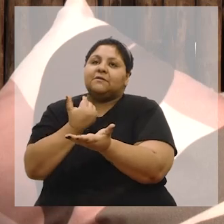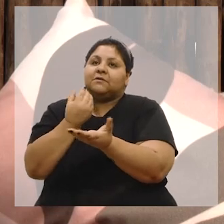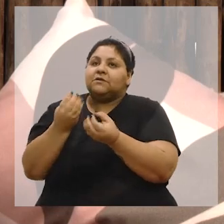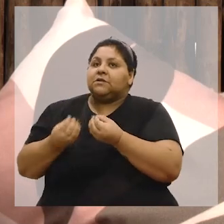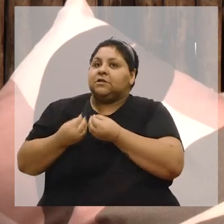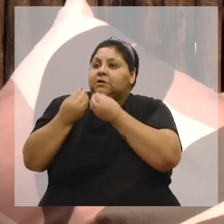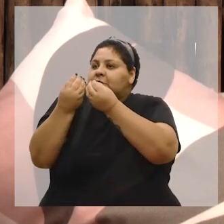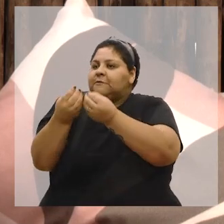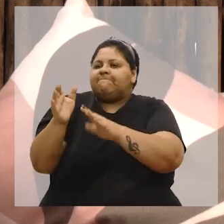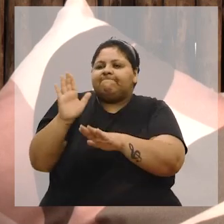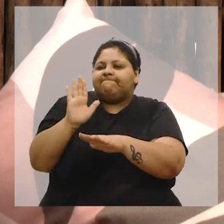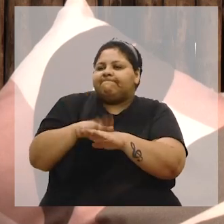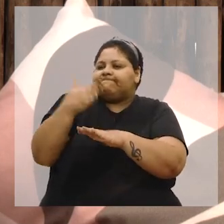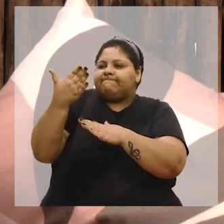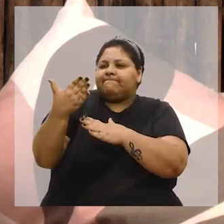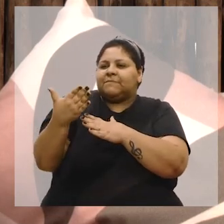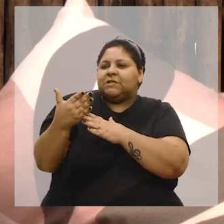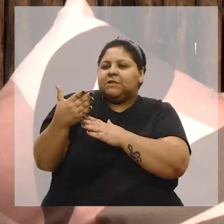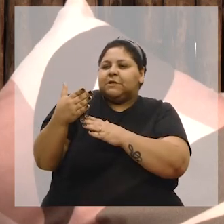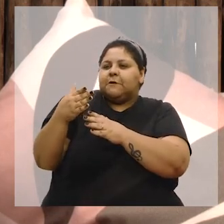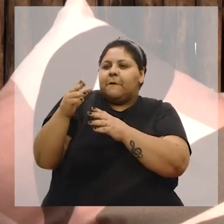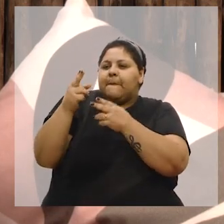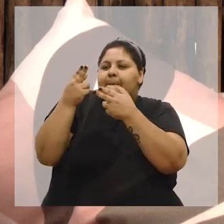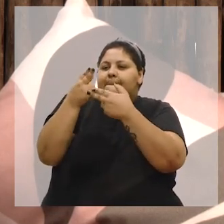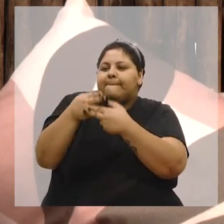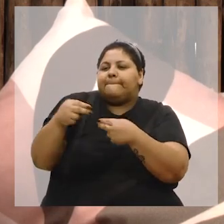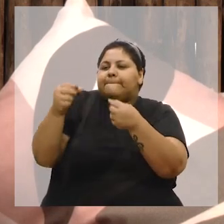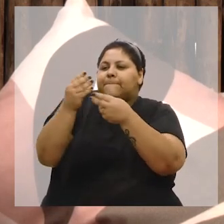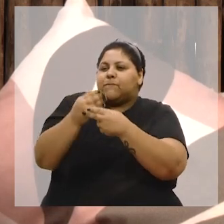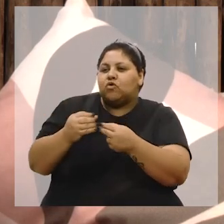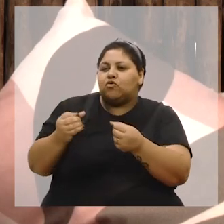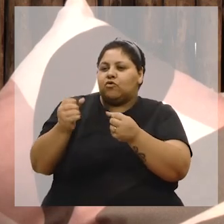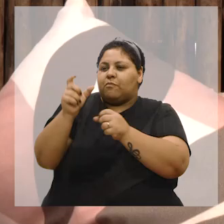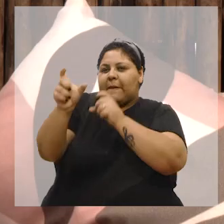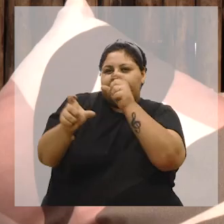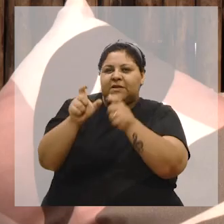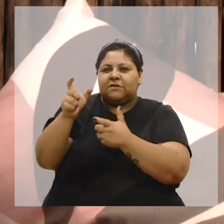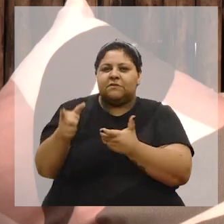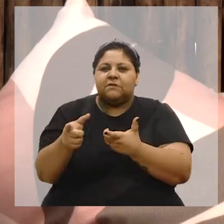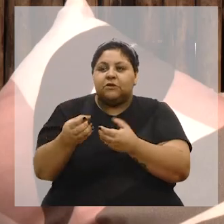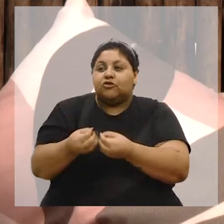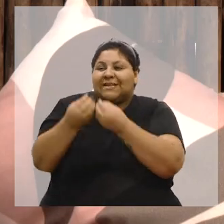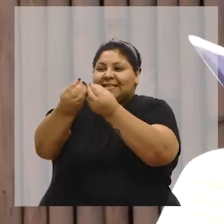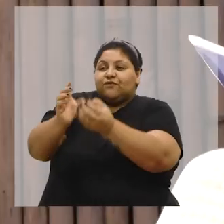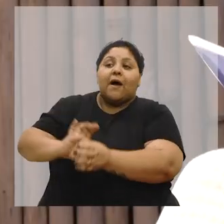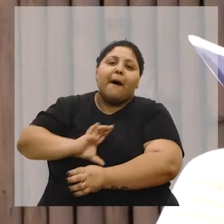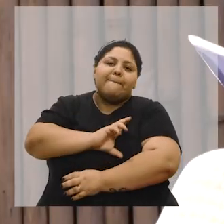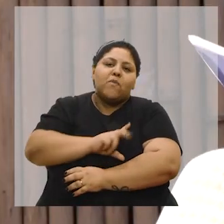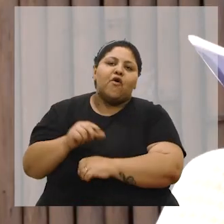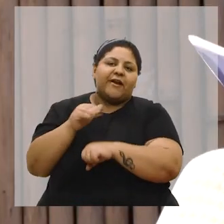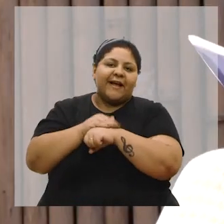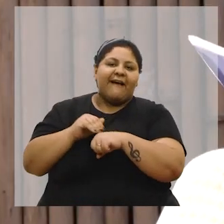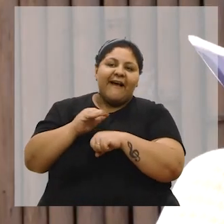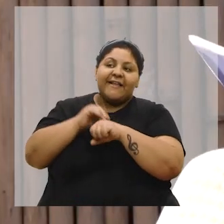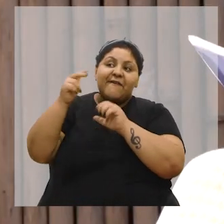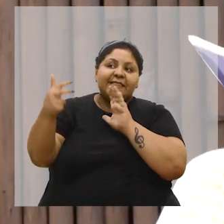ou seja, tu tá dando o que tu tem de mais puro, assim, né? Porque tu tá alimentando uma pessoa, né? Tu tá dando amor, tu tá dando carinho, atenção,